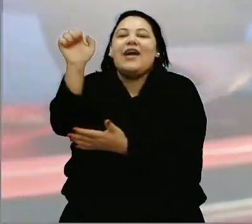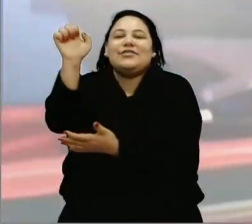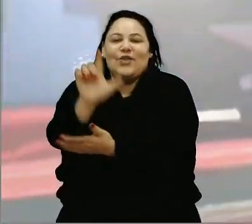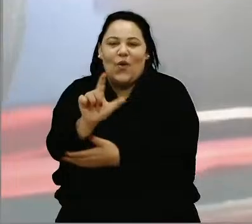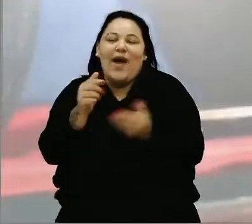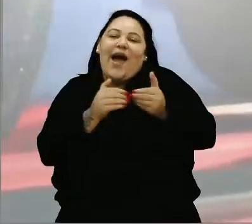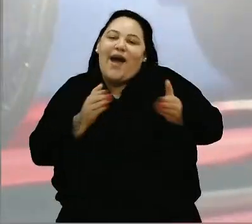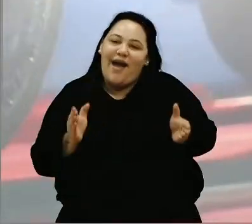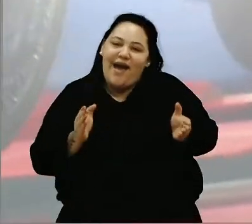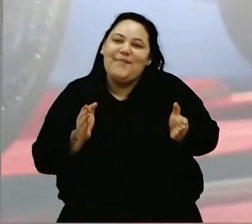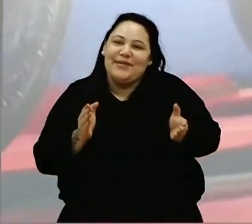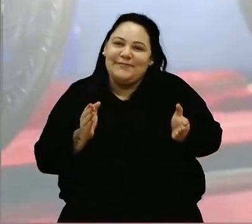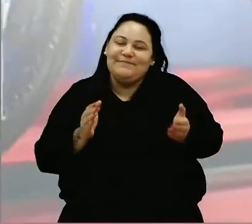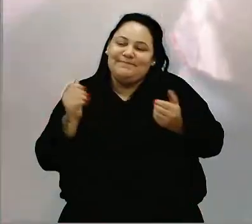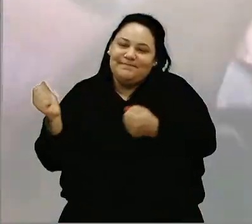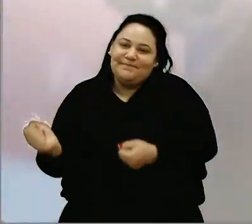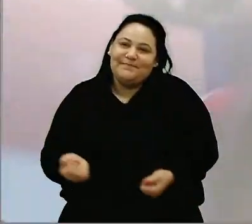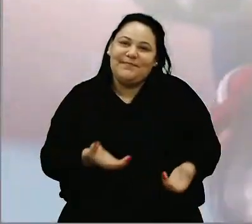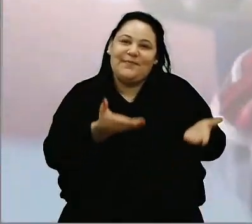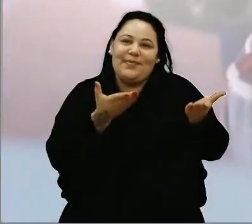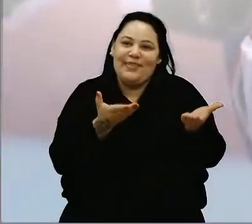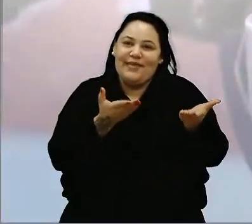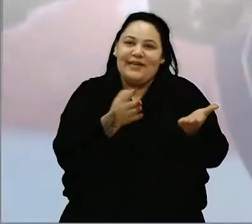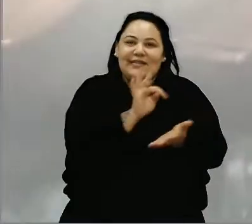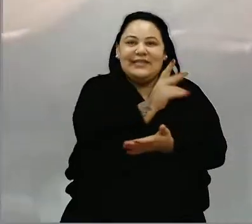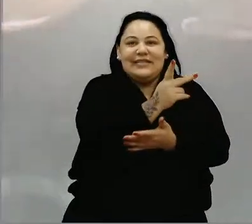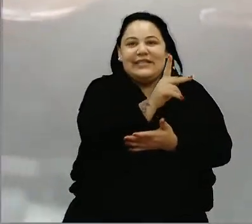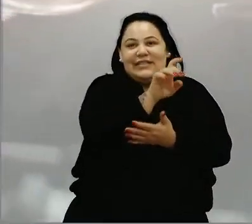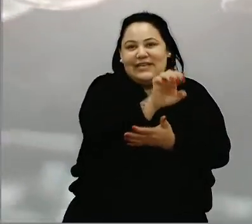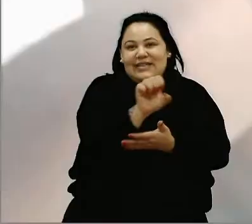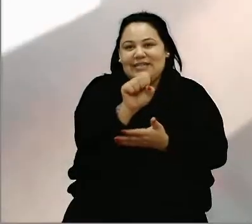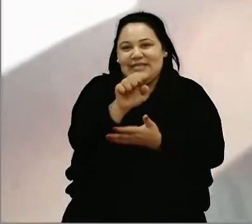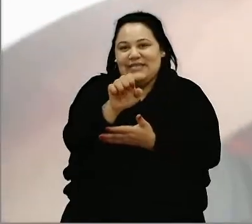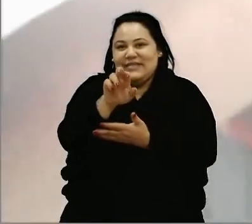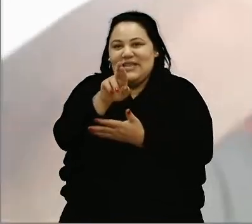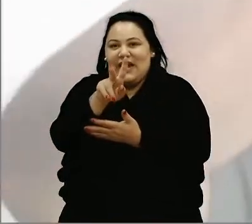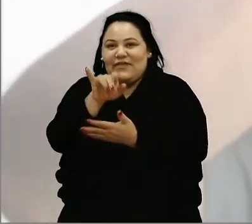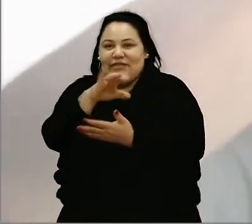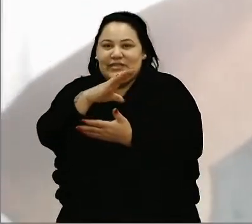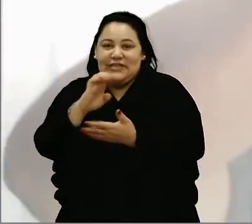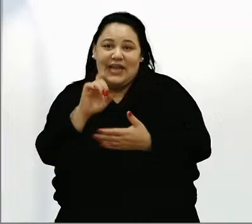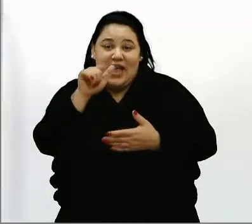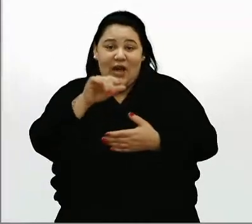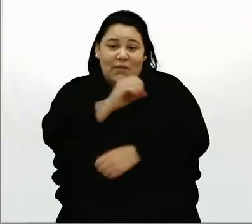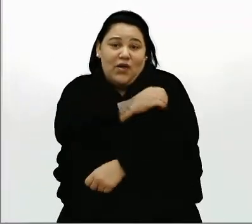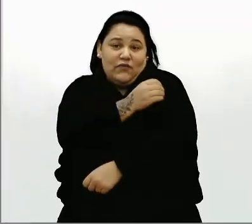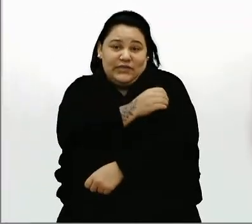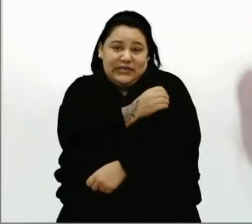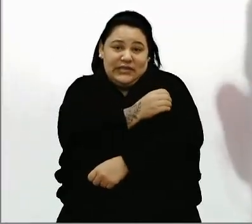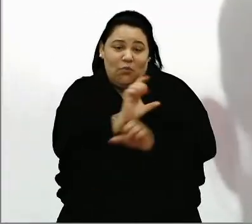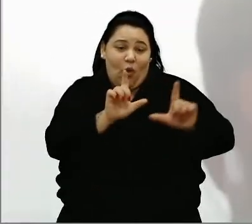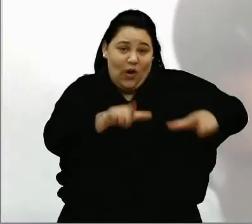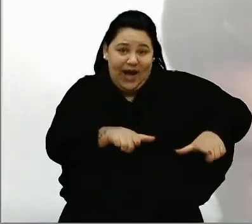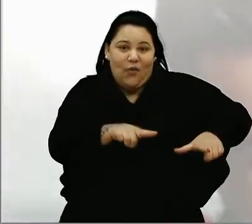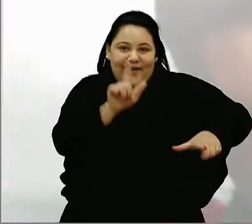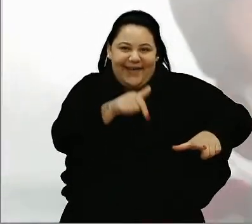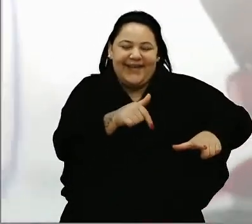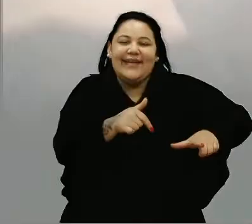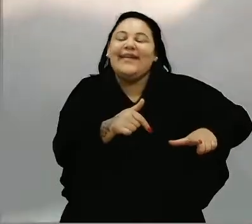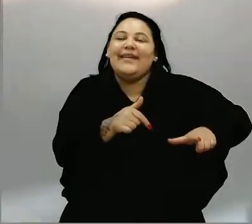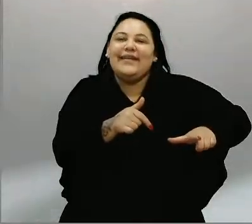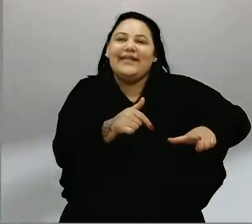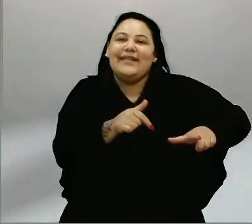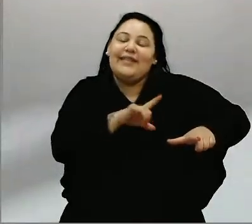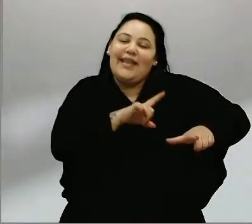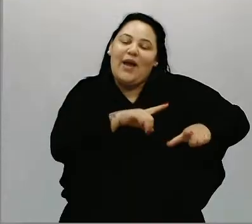operação denominada T-Service, uma oficina que busca pela excelência na prestação de serviços de manutenção de veículos da marca